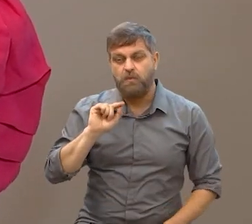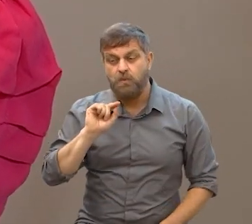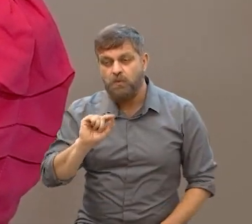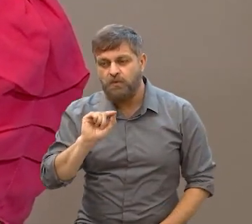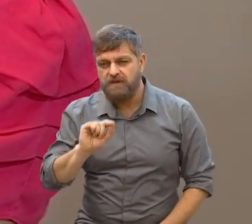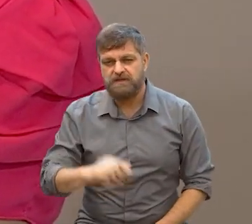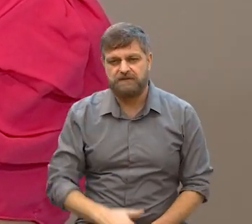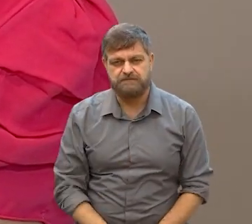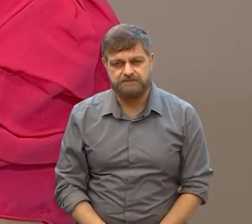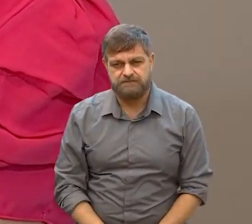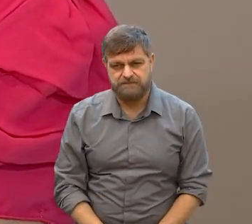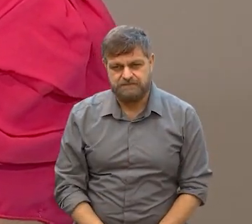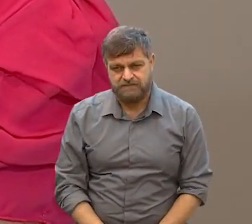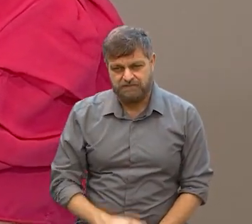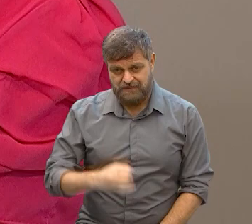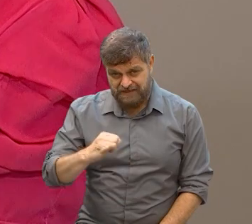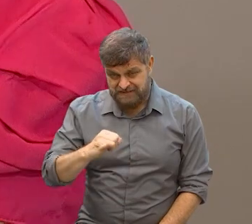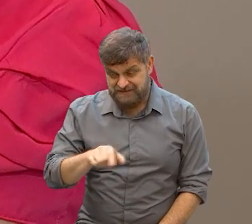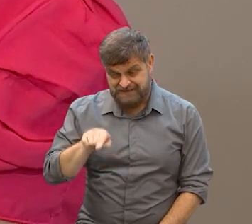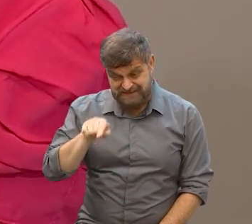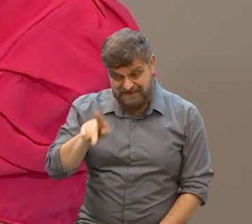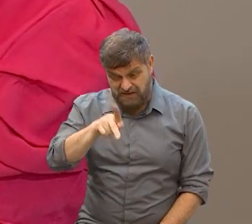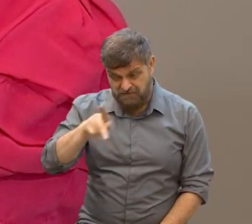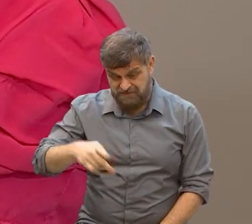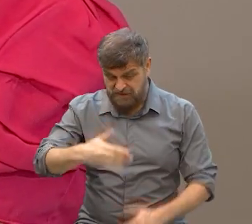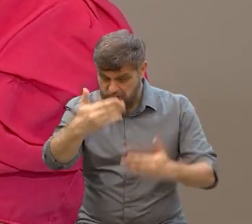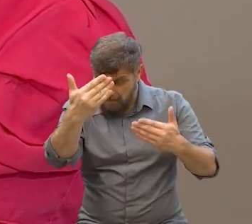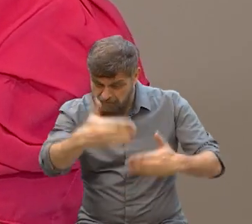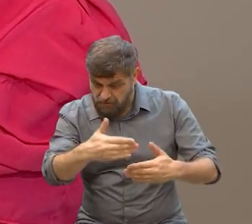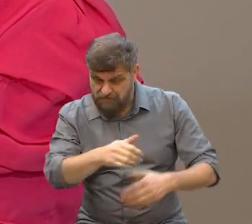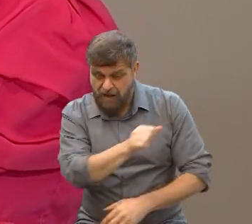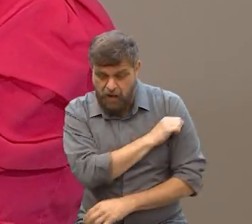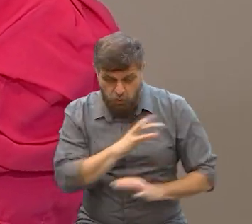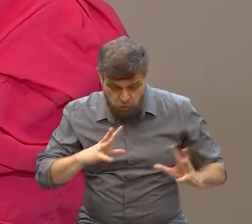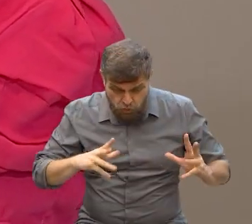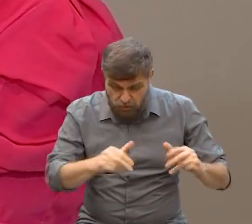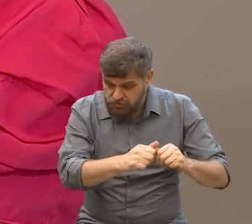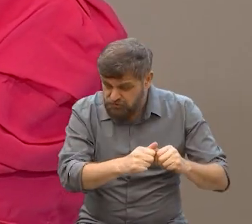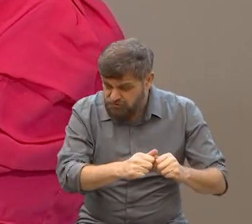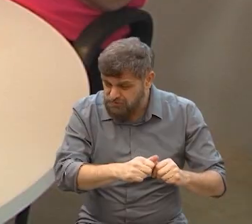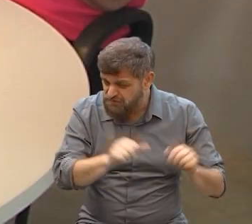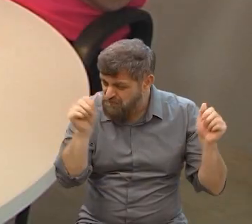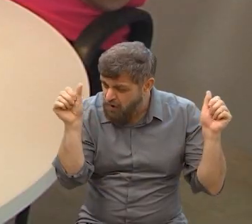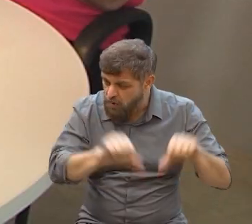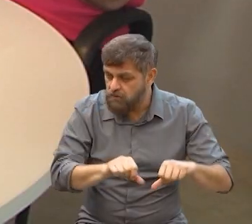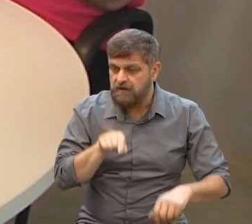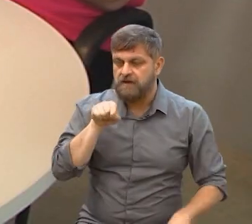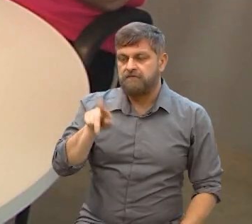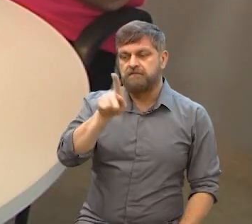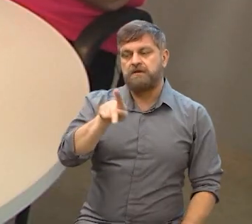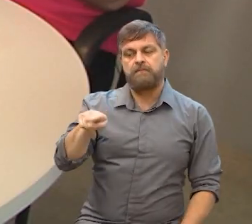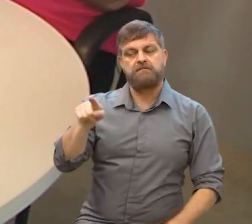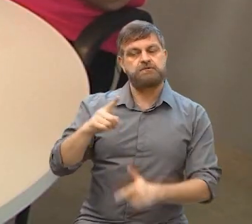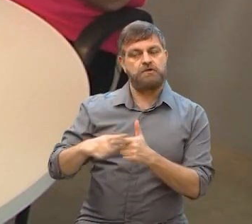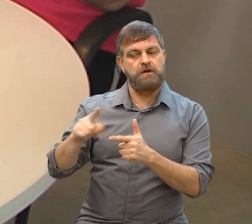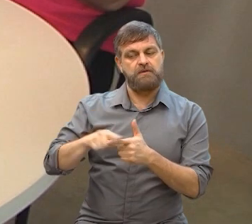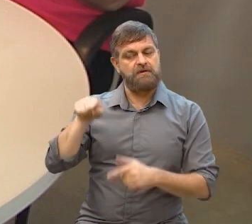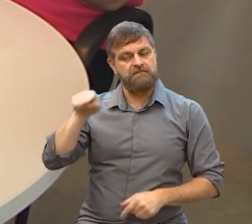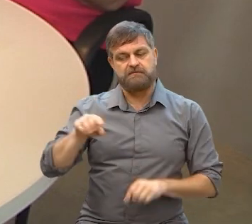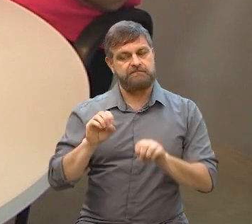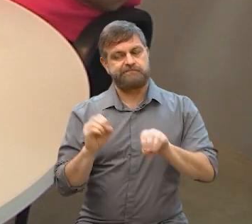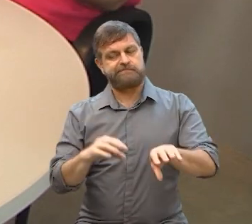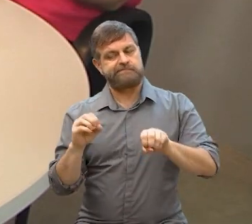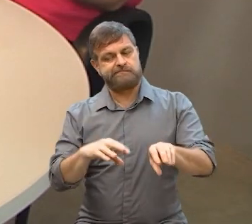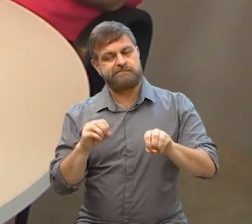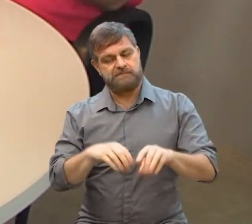seguinte, se você deu uma prova e todo mundo foi mal, você tem um problema. É o espelho